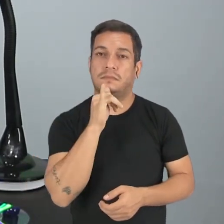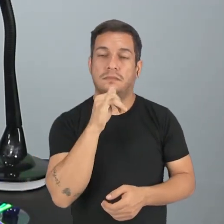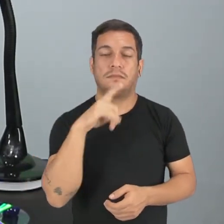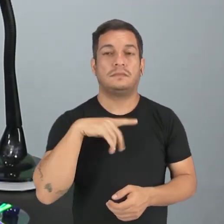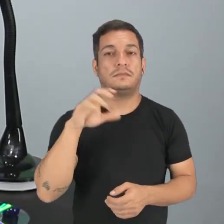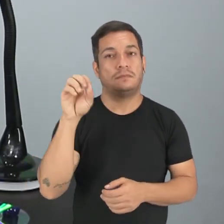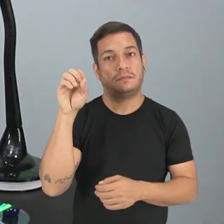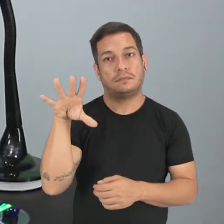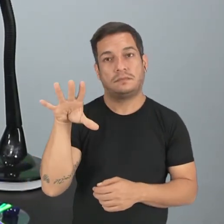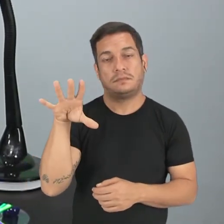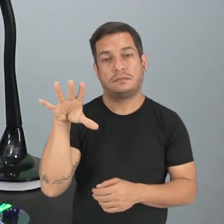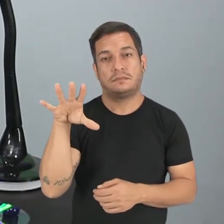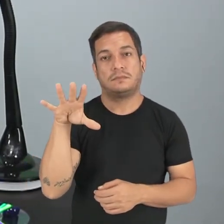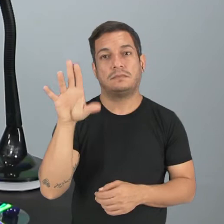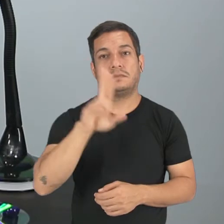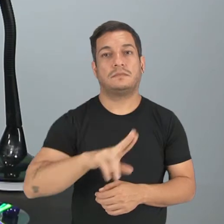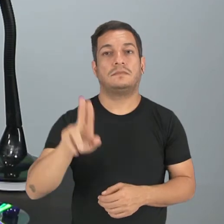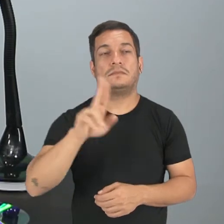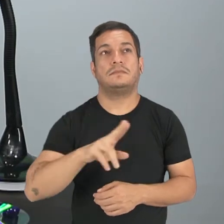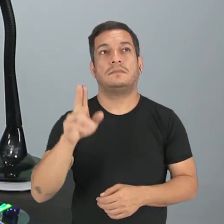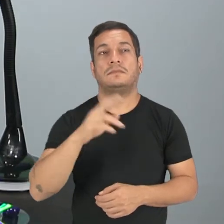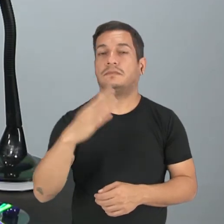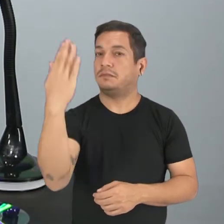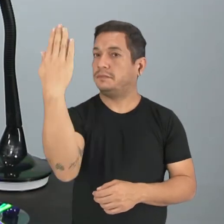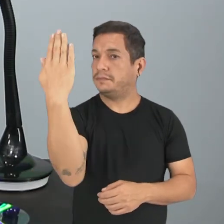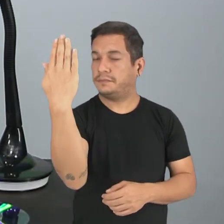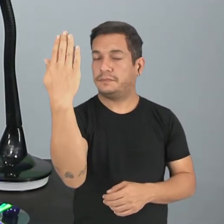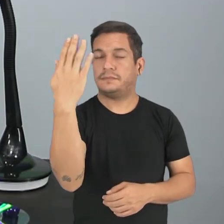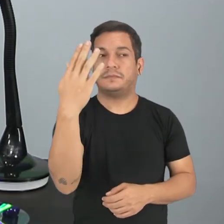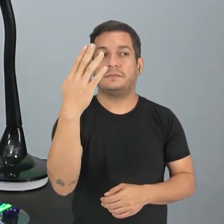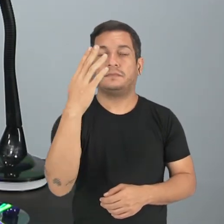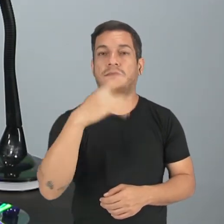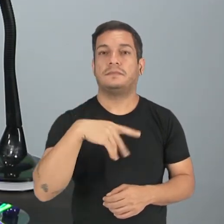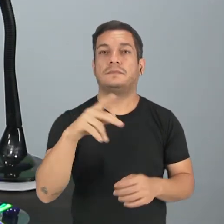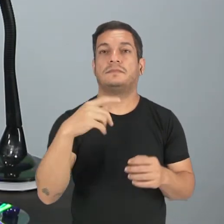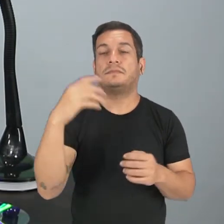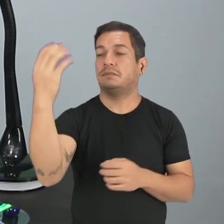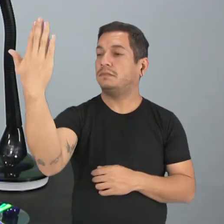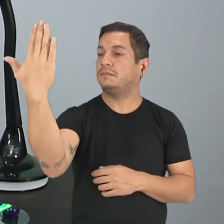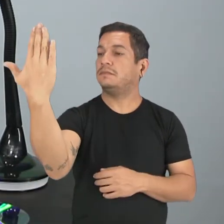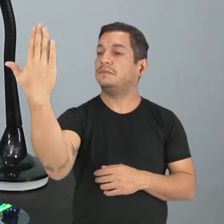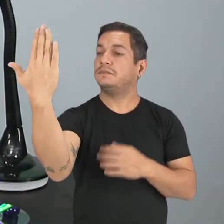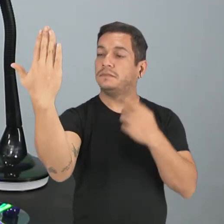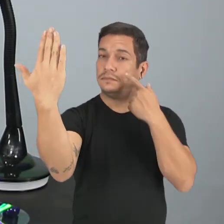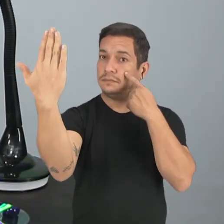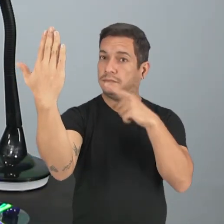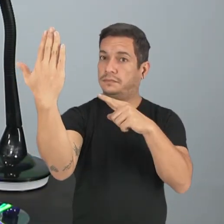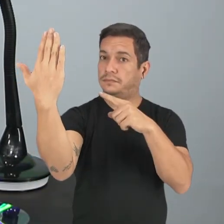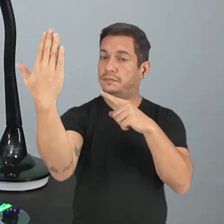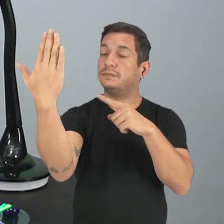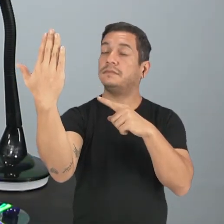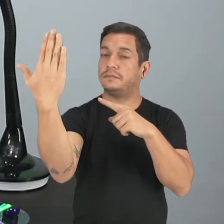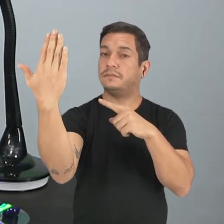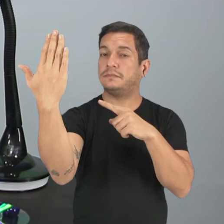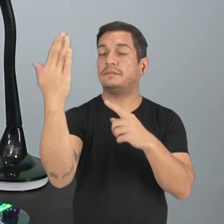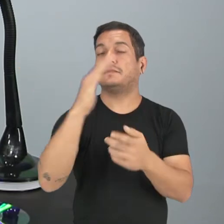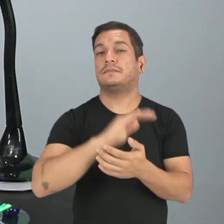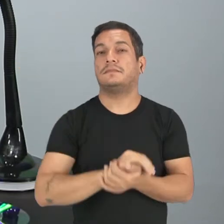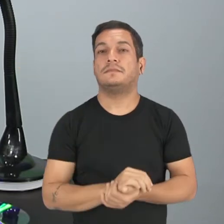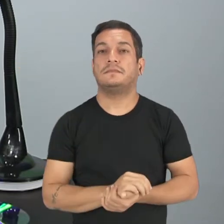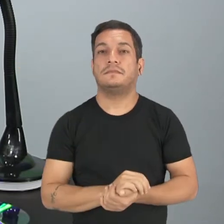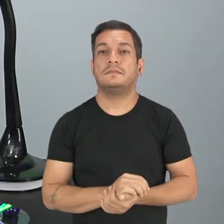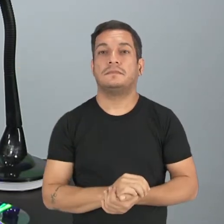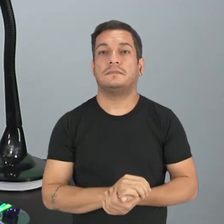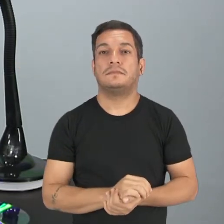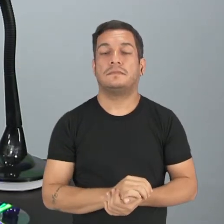gente liga, quando a gente usa o espelho, o nosso próprio reflexo no espelho, né?